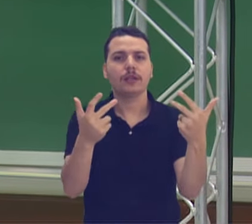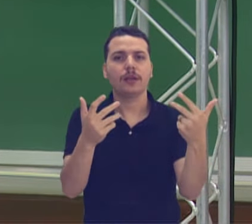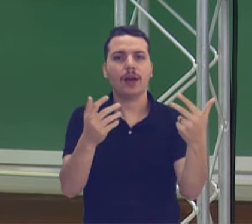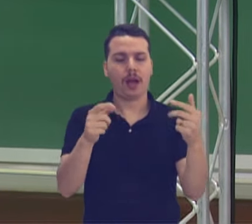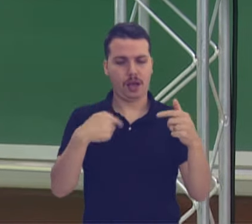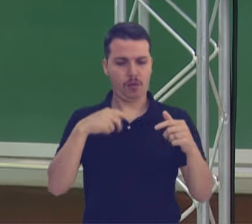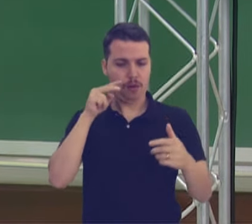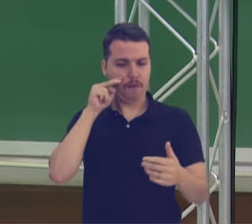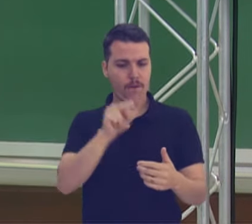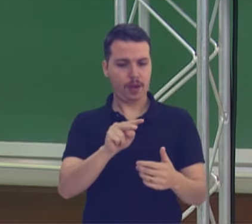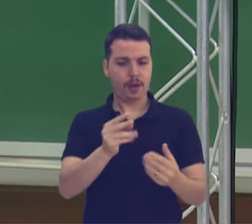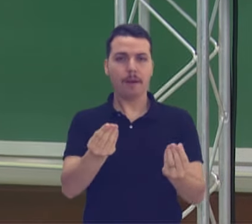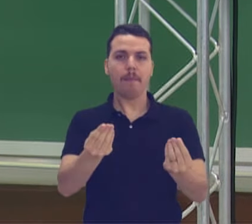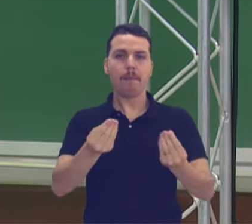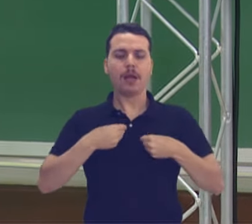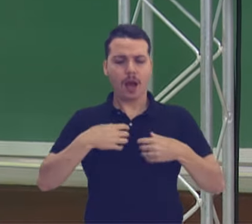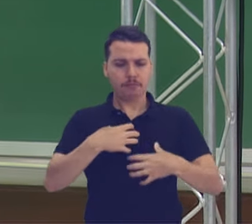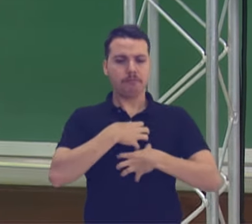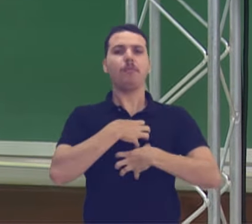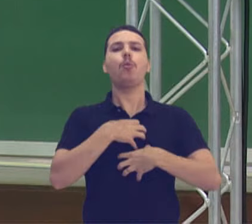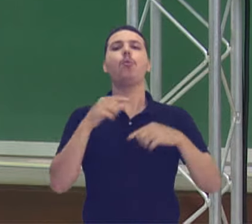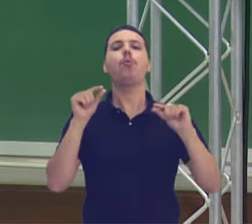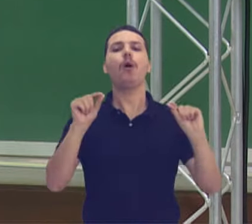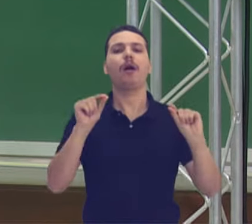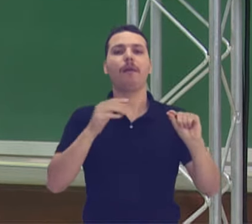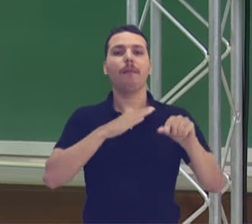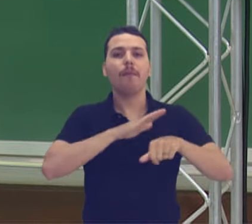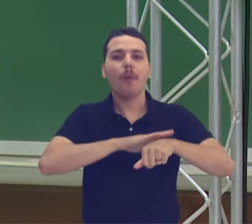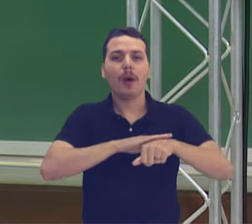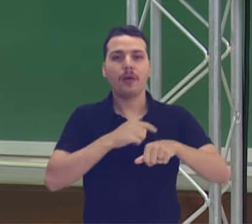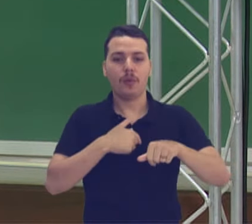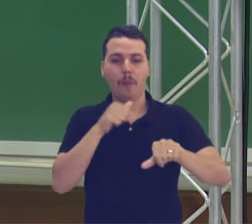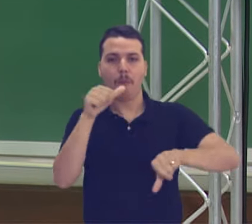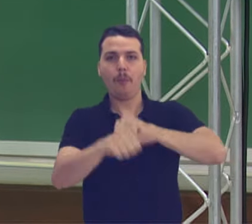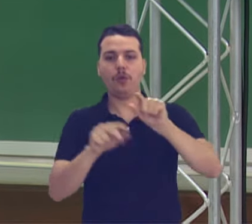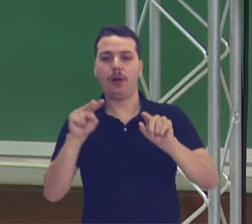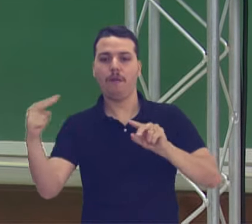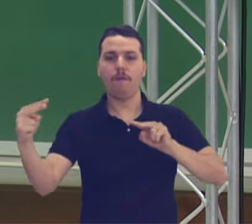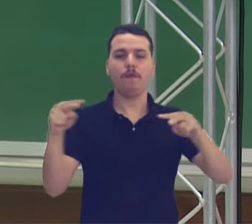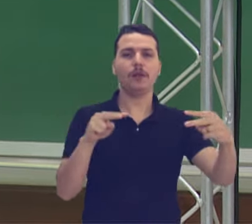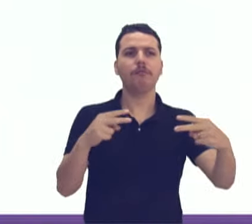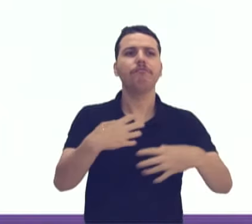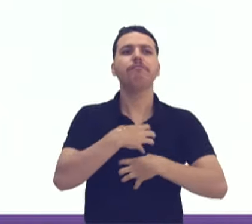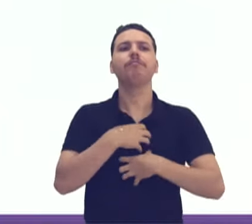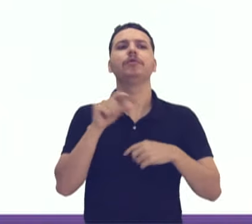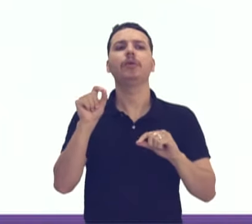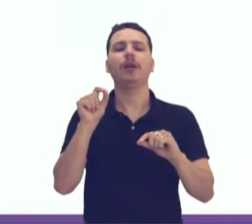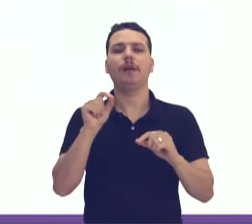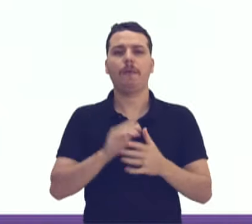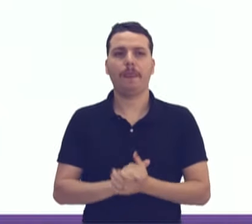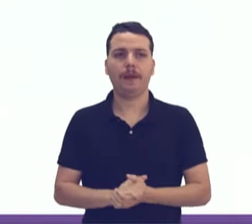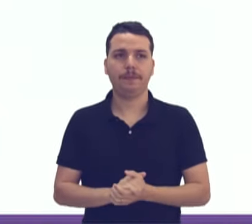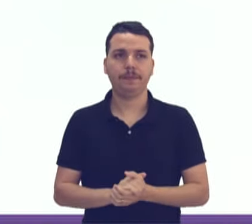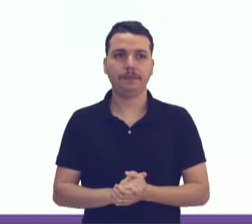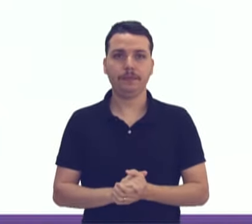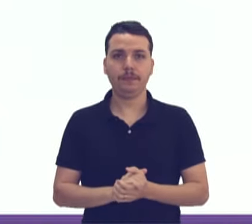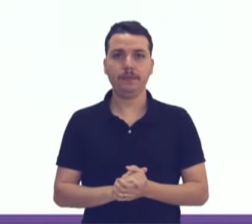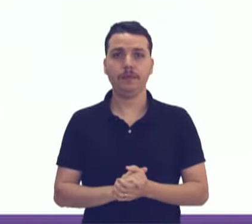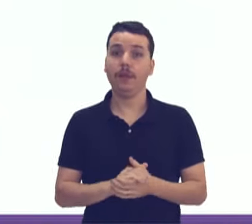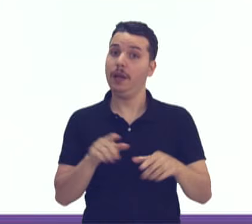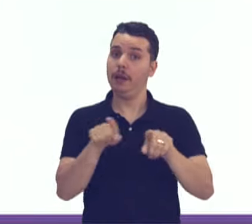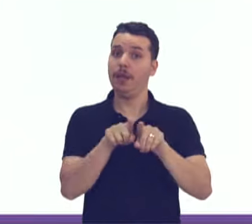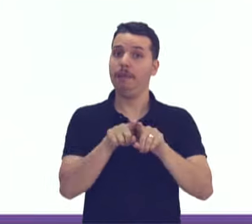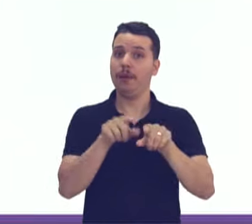impressão que nós temos quando você modifica questão do ponto de vista vai depender também do que nós chamamos